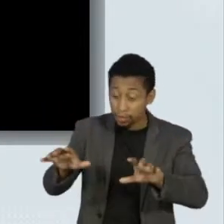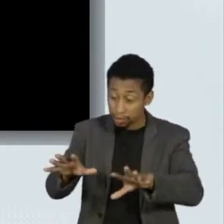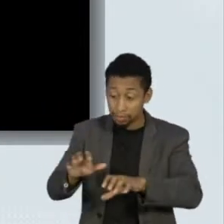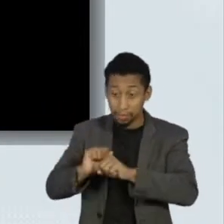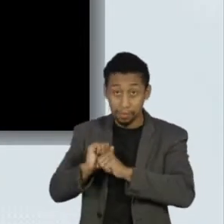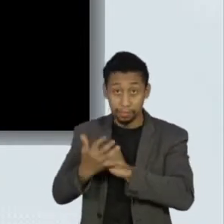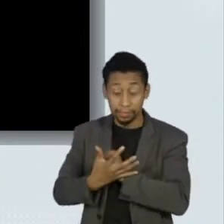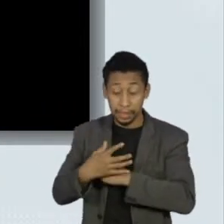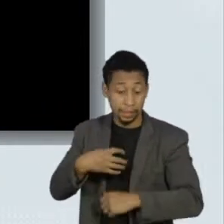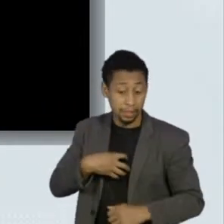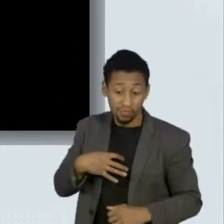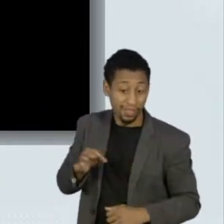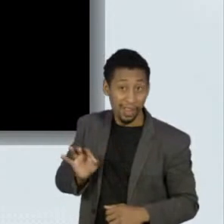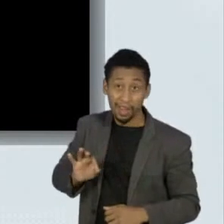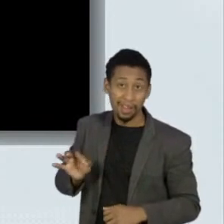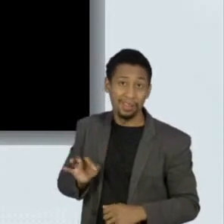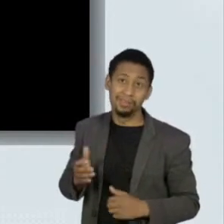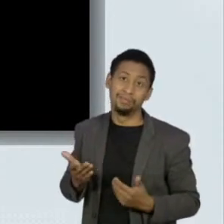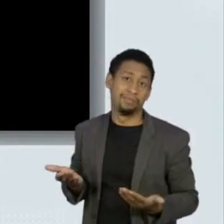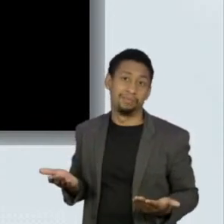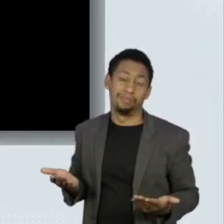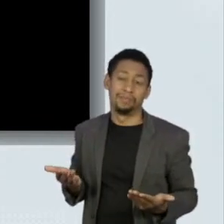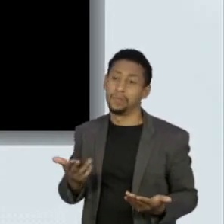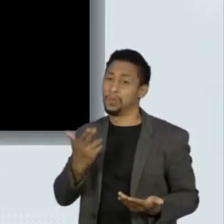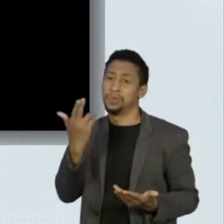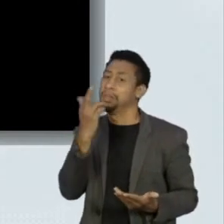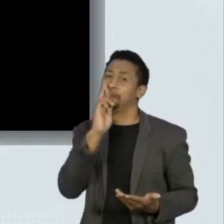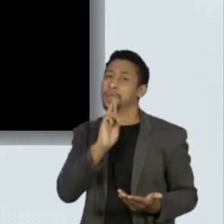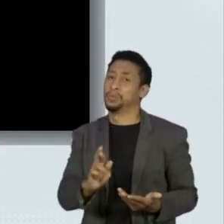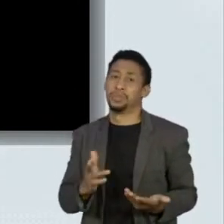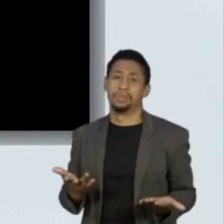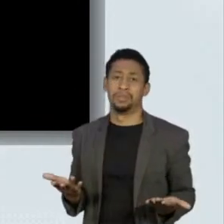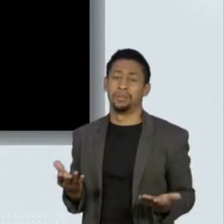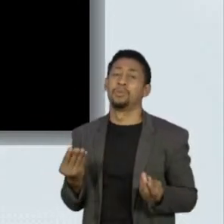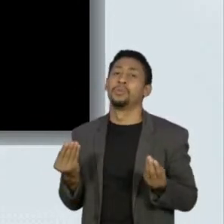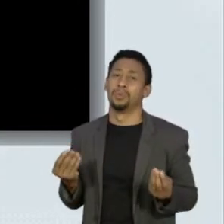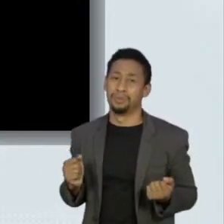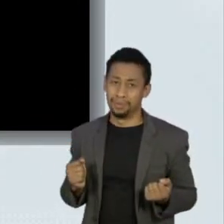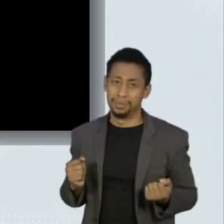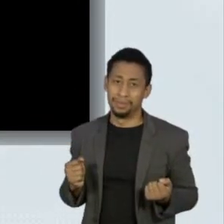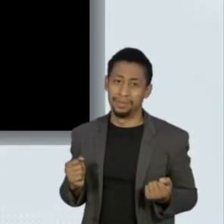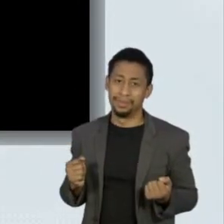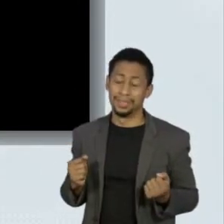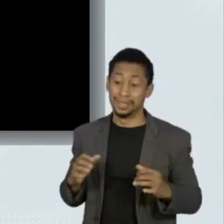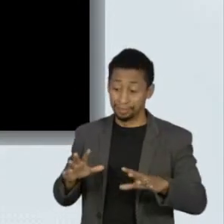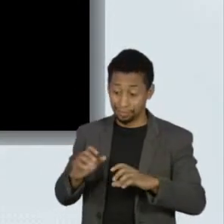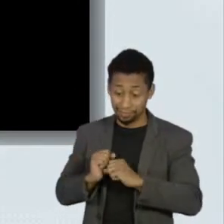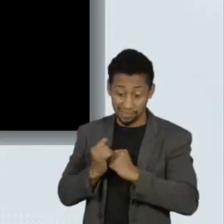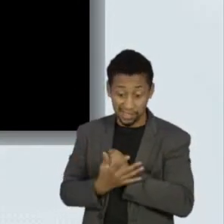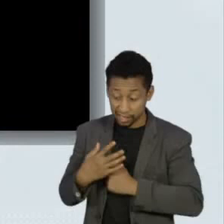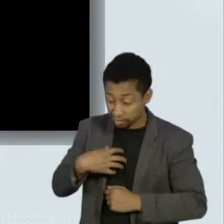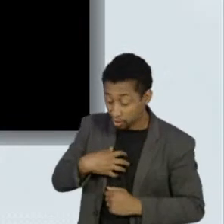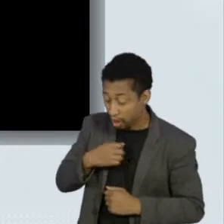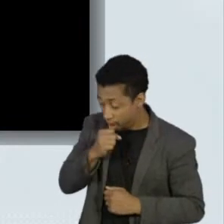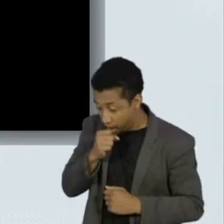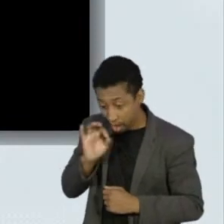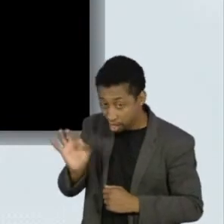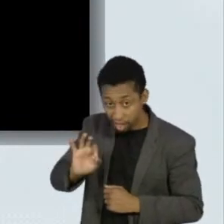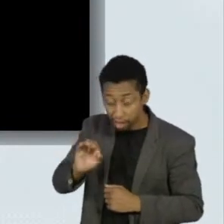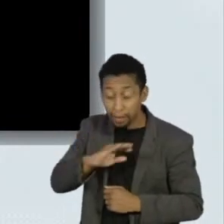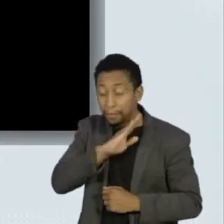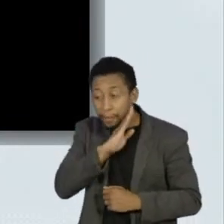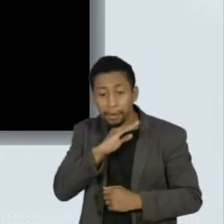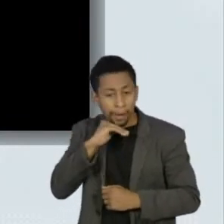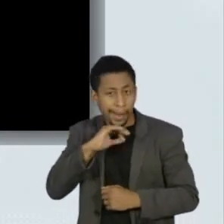existe um mecanismo dentro do estudo que nos permita fazer afirmações em relação a casos assintomáticos. Portanto,